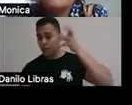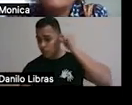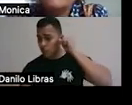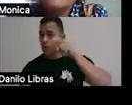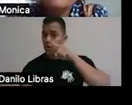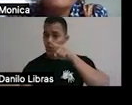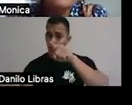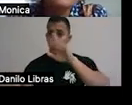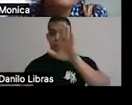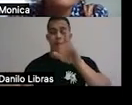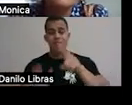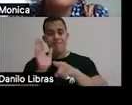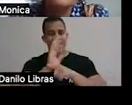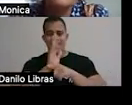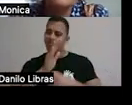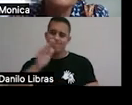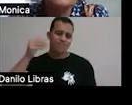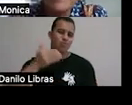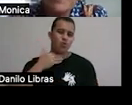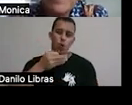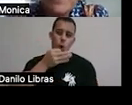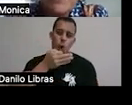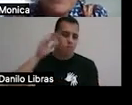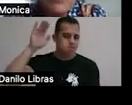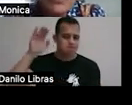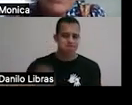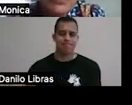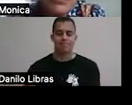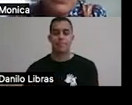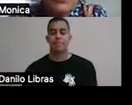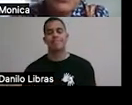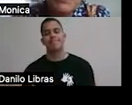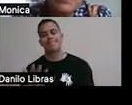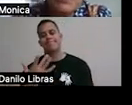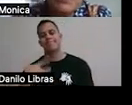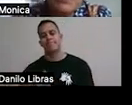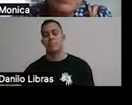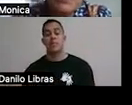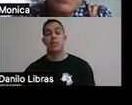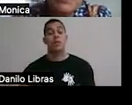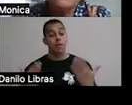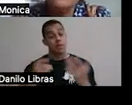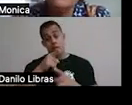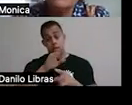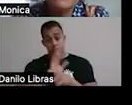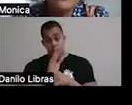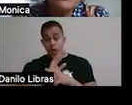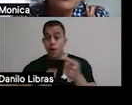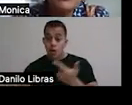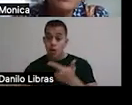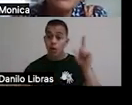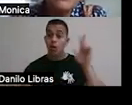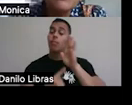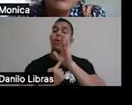bem baixinho, não deu Bem pra. baixinho. Oh, que É, pena. Mas, bom, esse foi um outro vídeo para mostrar